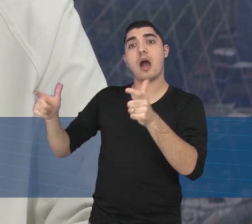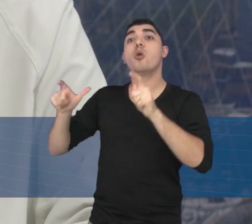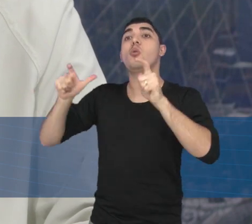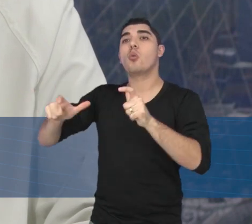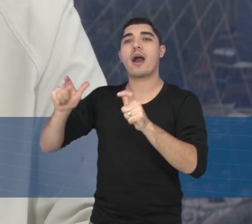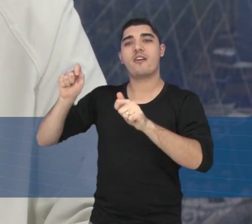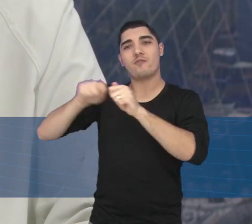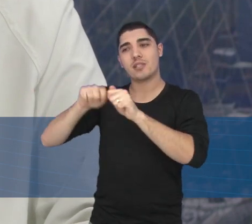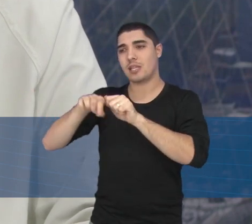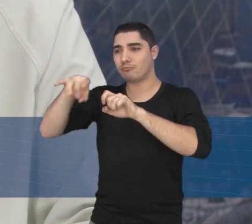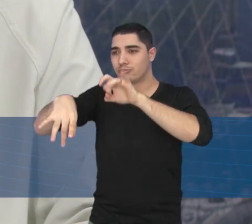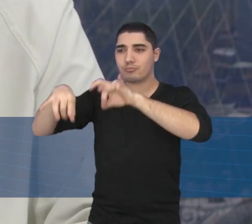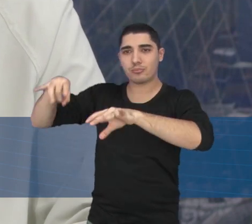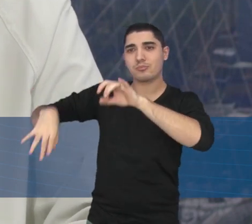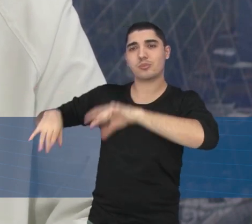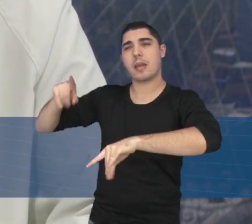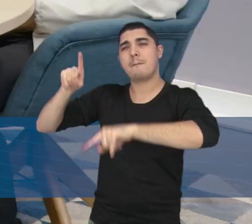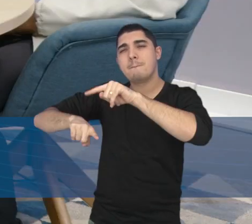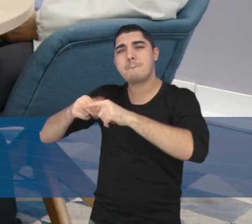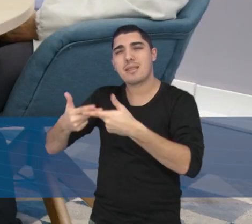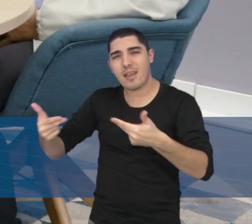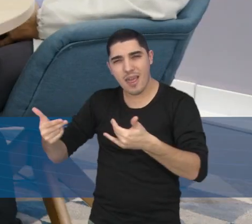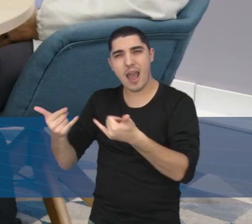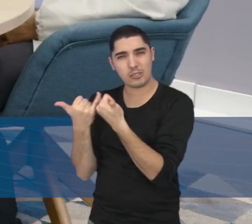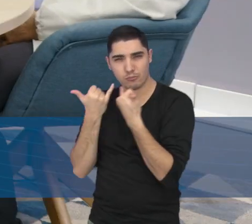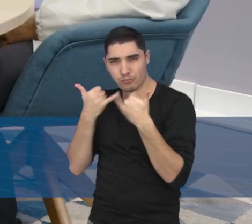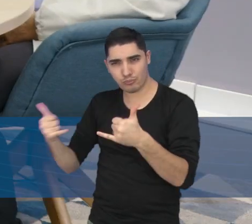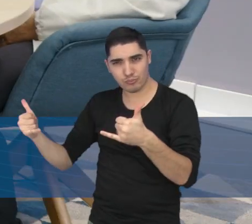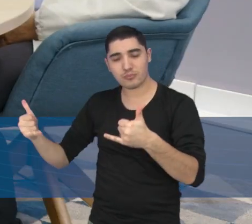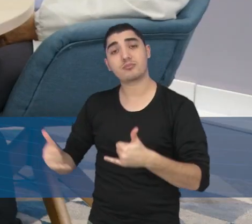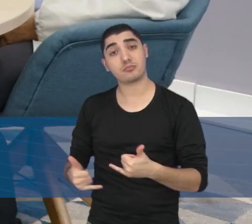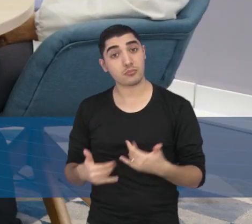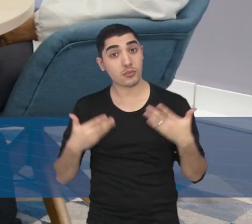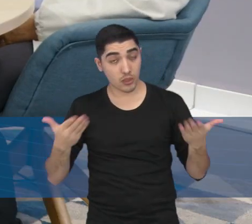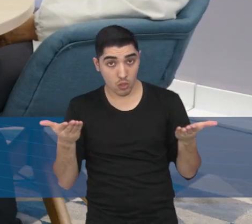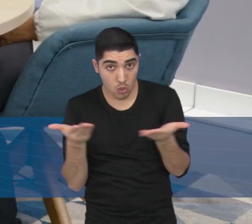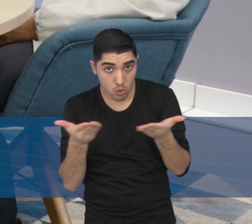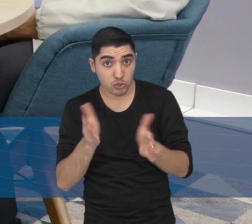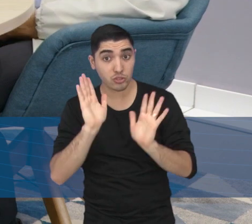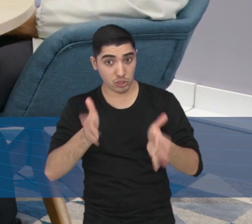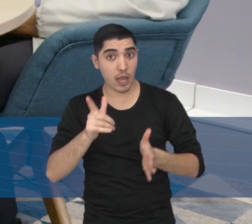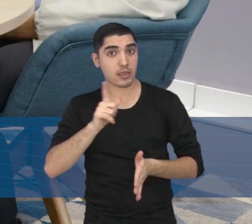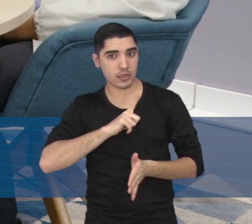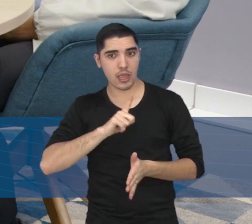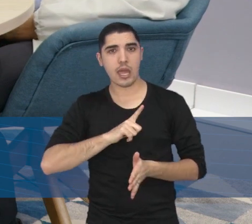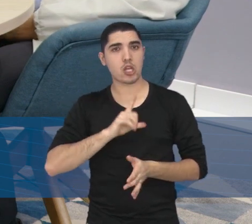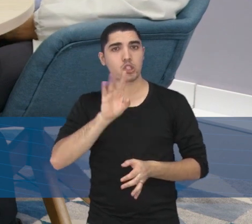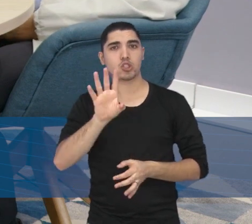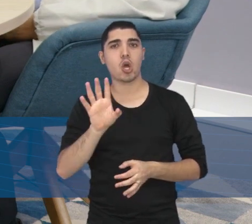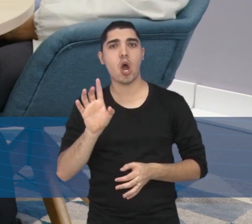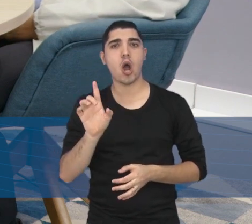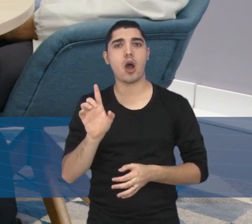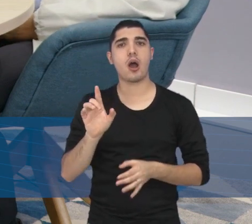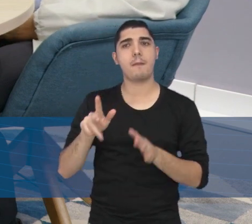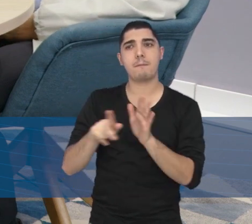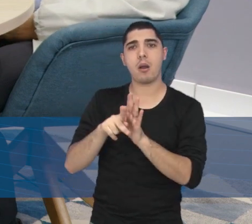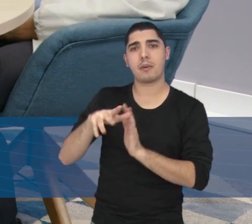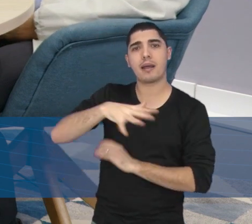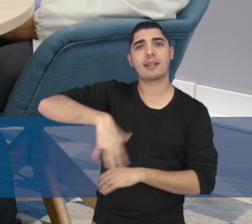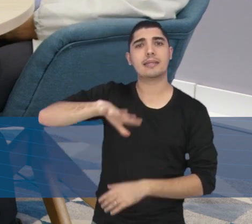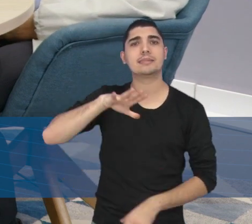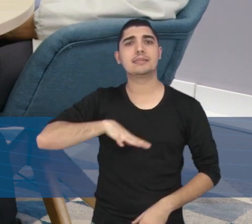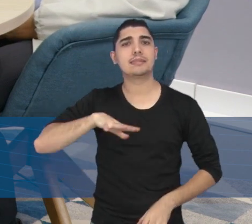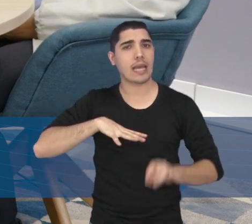número de pontos para reciclar. Para reforçar, hoje, inclusive, já está descentralizado, né? Não é só na